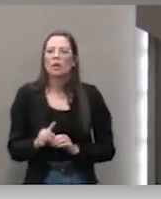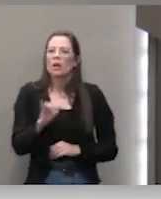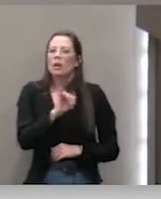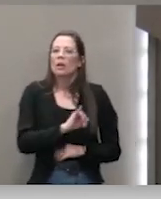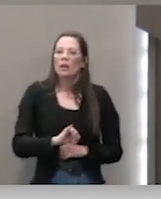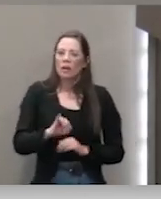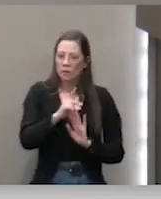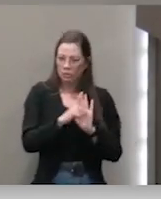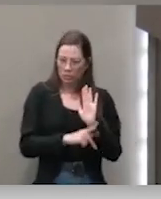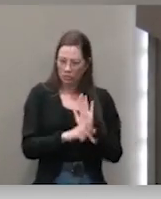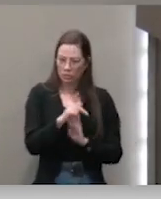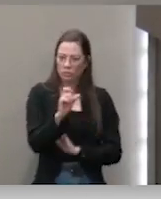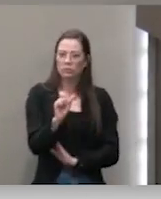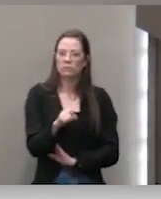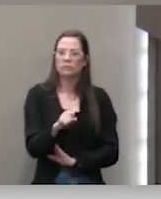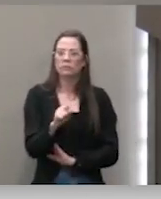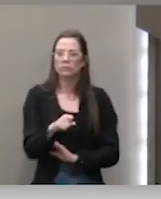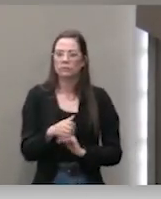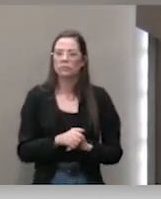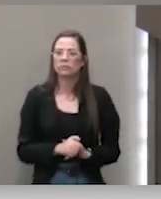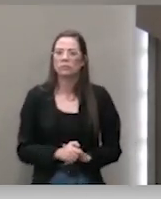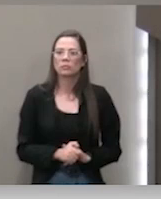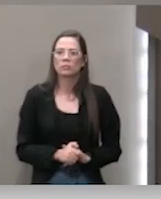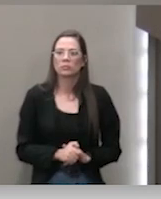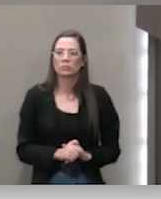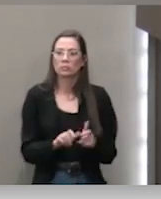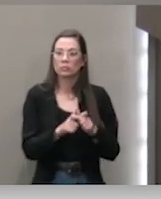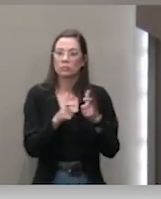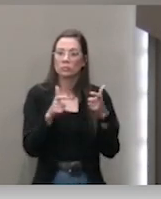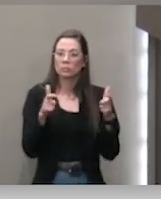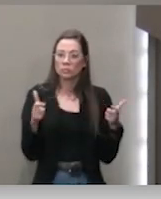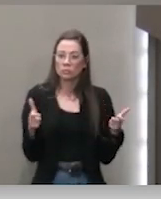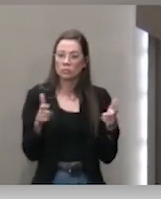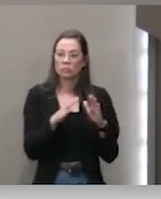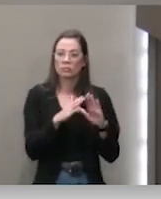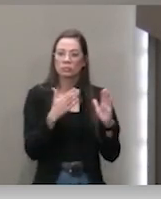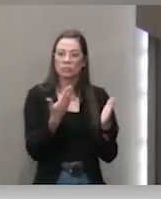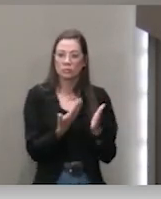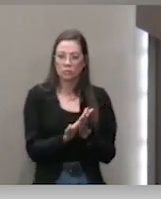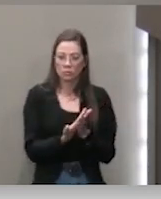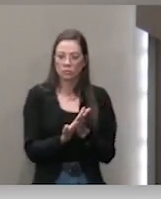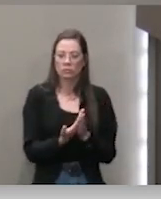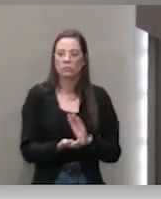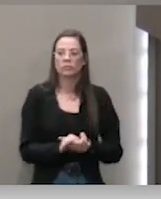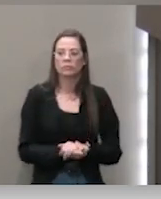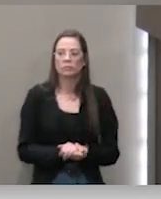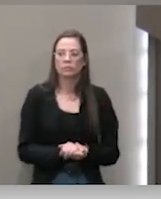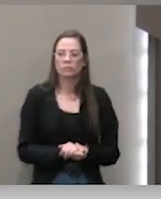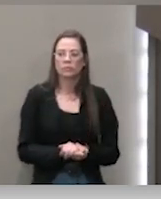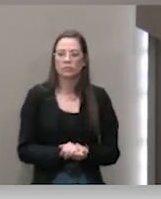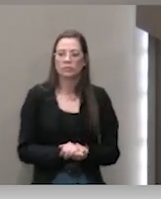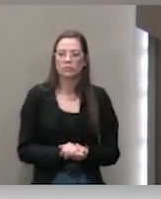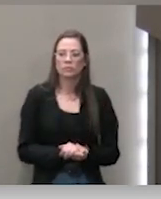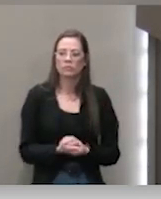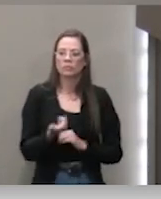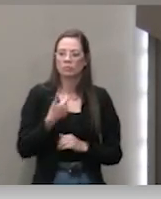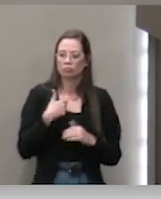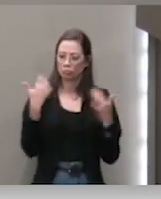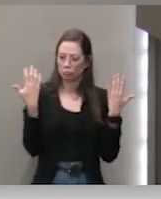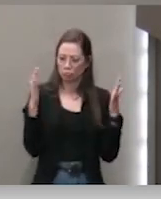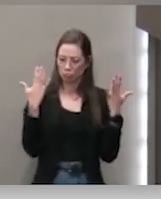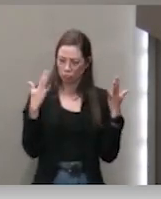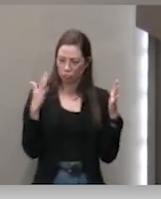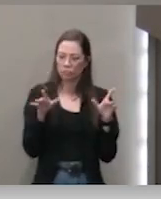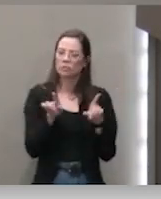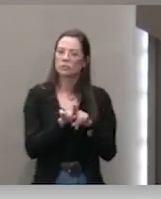esse projeto, qual amplia as escolas cívico-militares. Fica aqui minha parabenização, vereadora Ada,